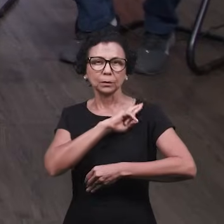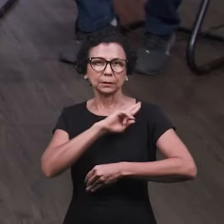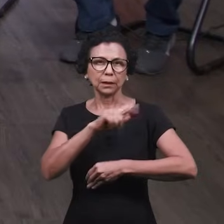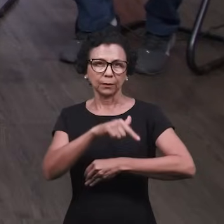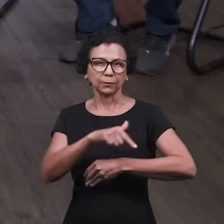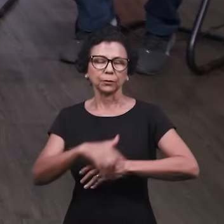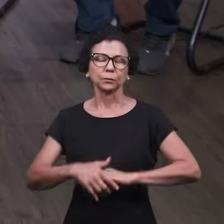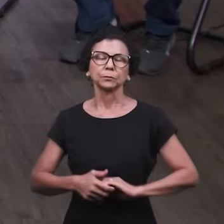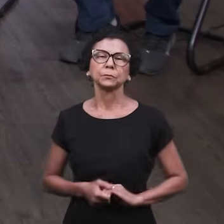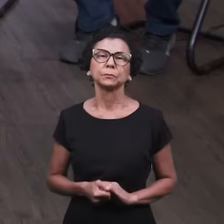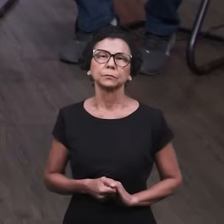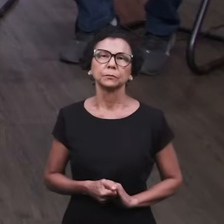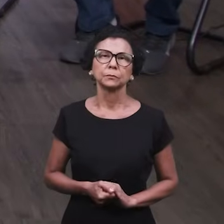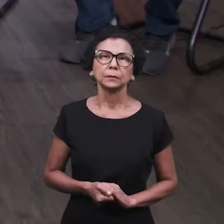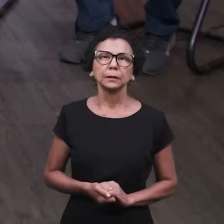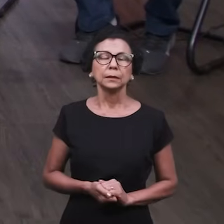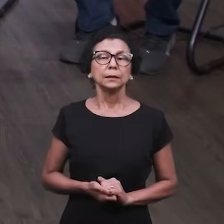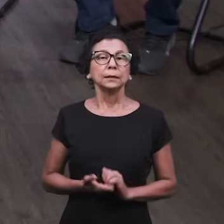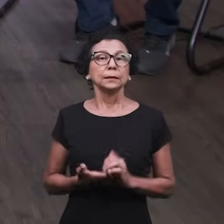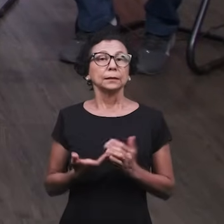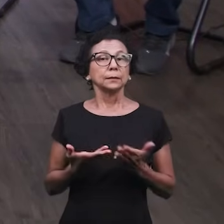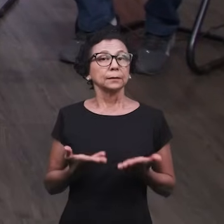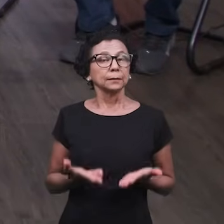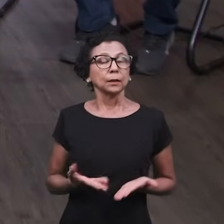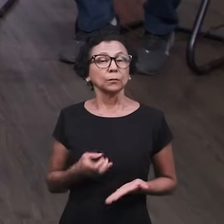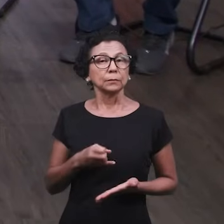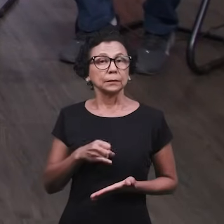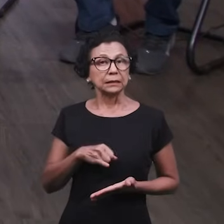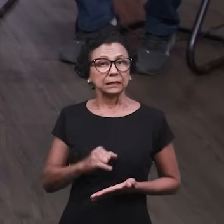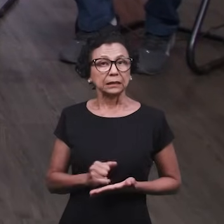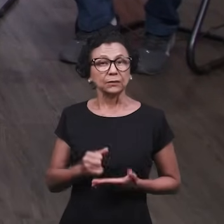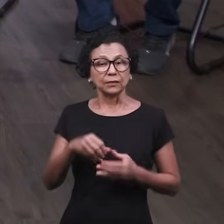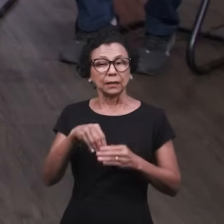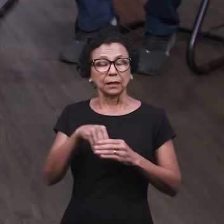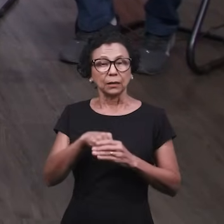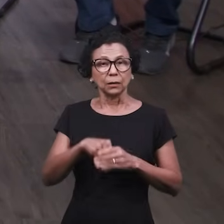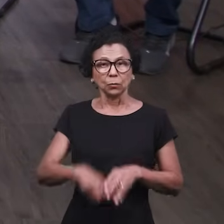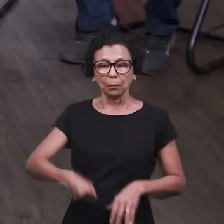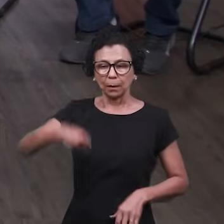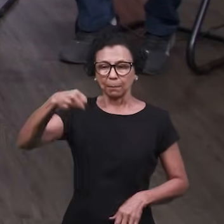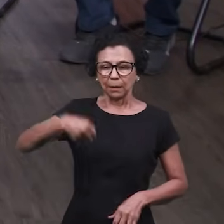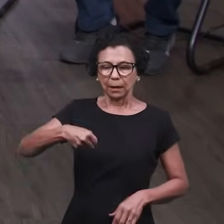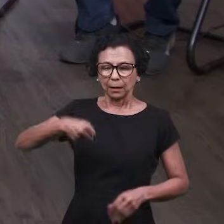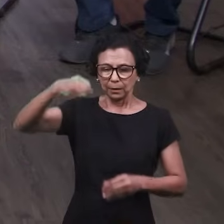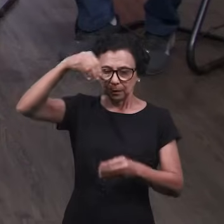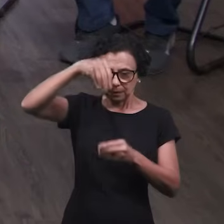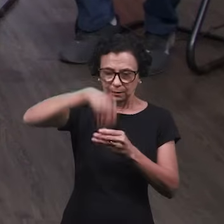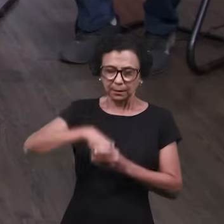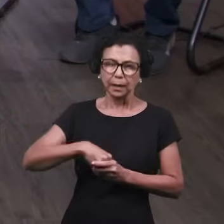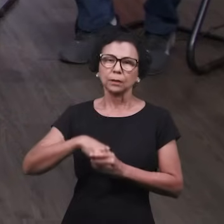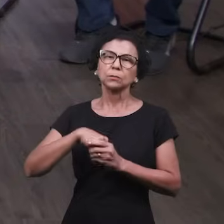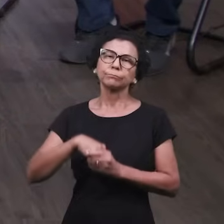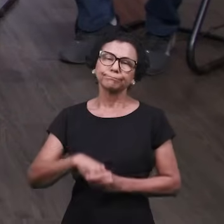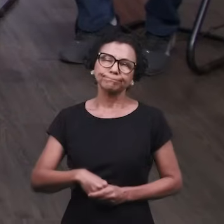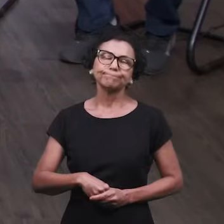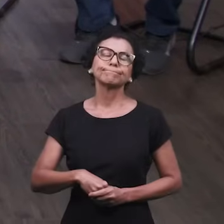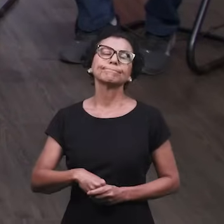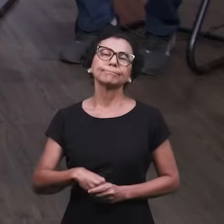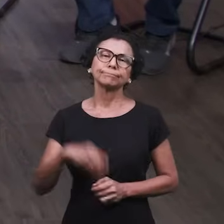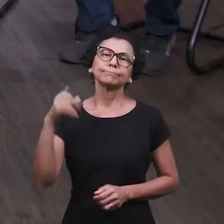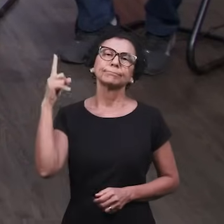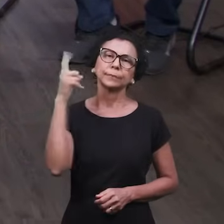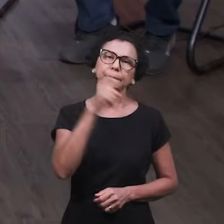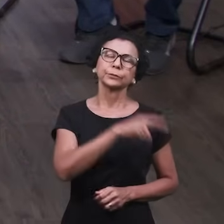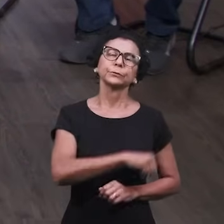de carro, a temperatura é alta, mesmo dentro de um case, né, térmico, o instrumento vai sofrer.